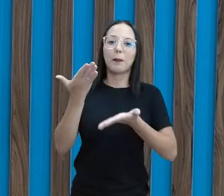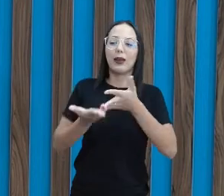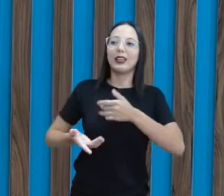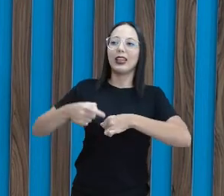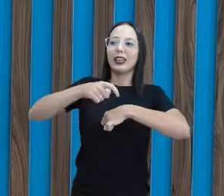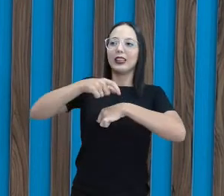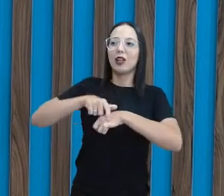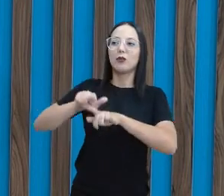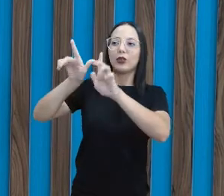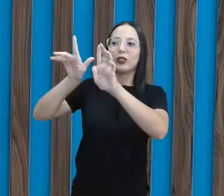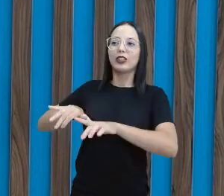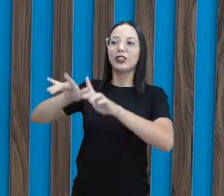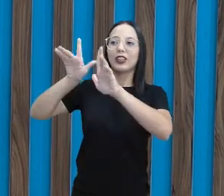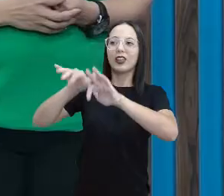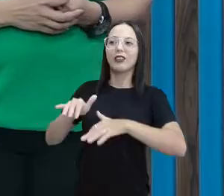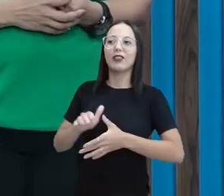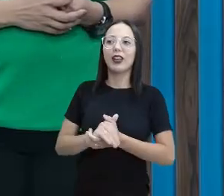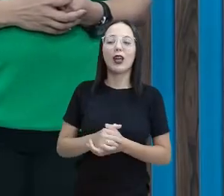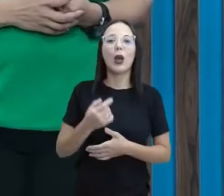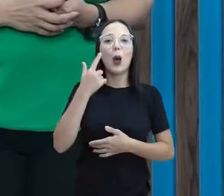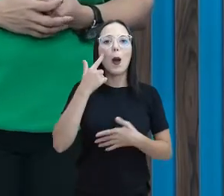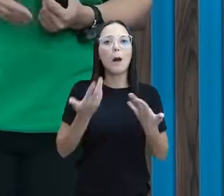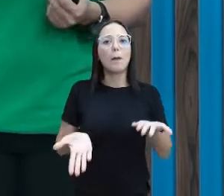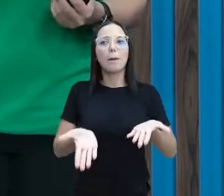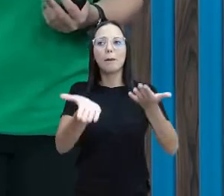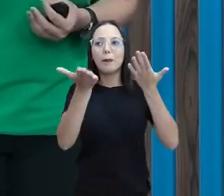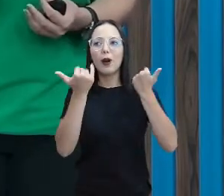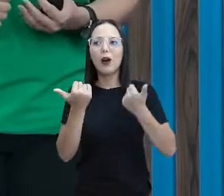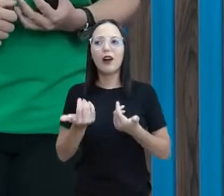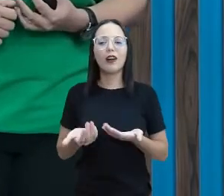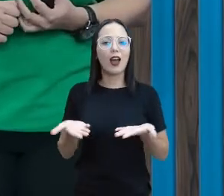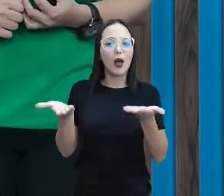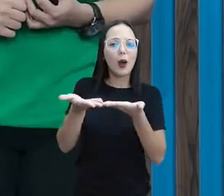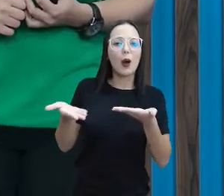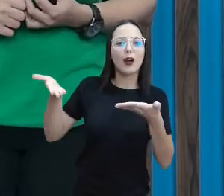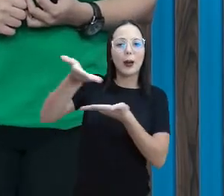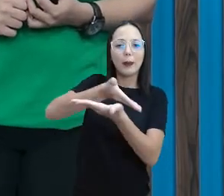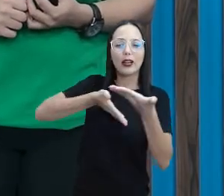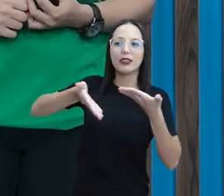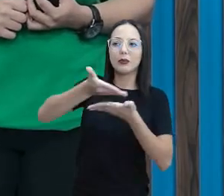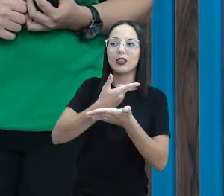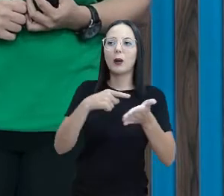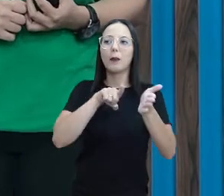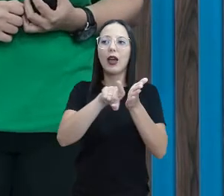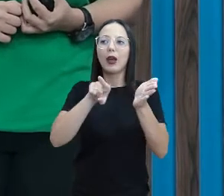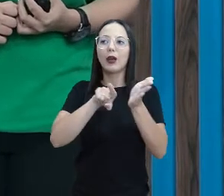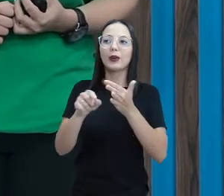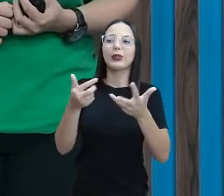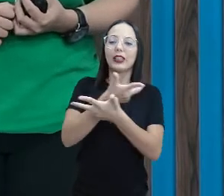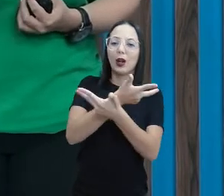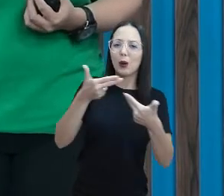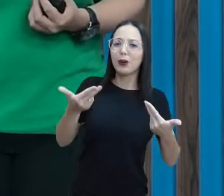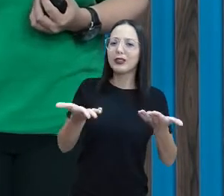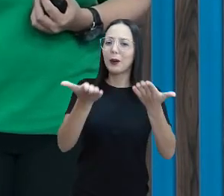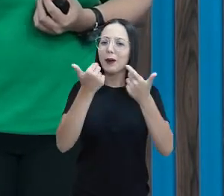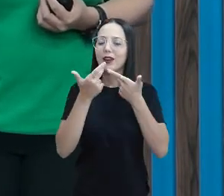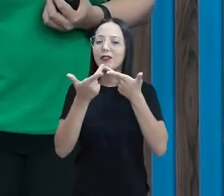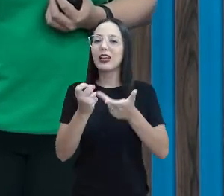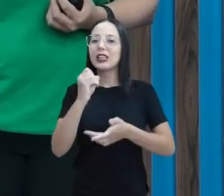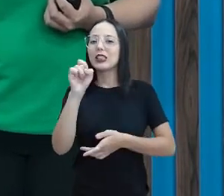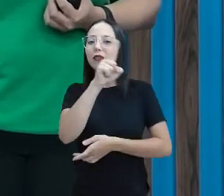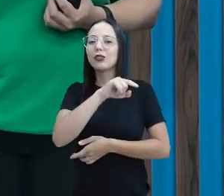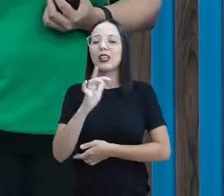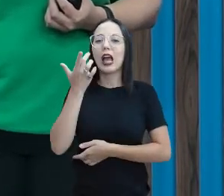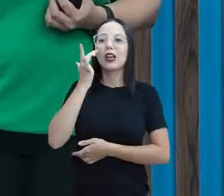em escrever. Mas gente, estou pedindo. Vamos lá, né? Vamos lá, gente, participa aí, pergunta alguma coisa, diz se você está